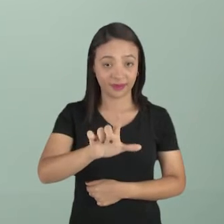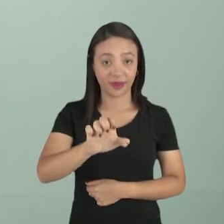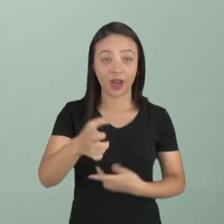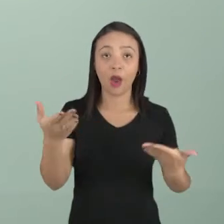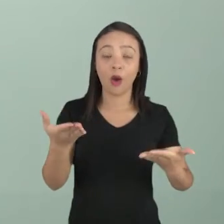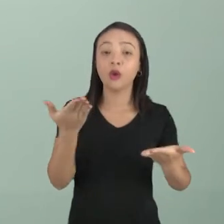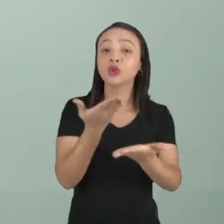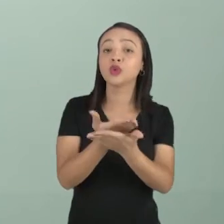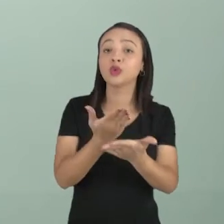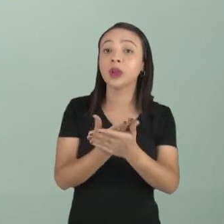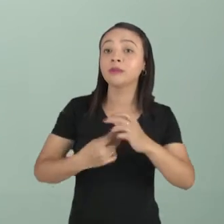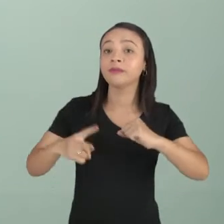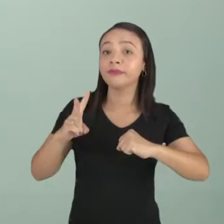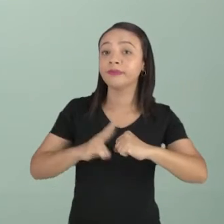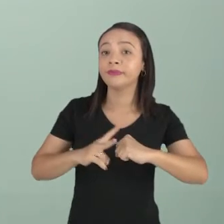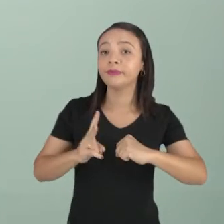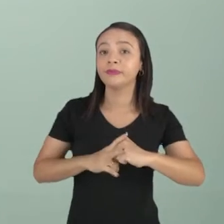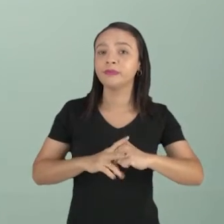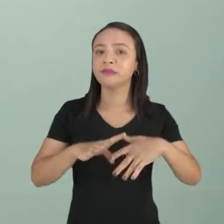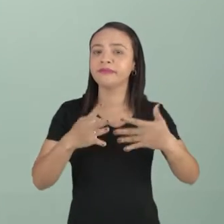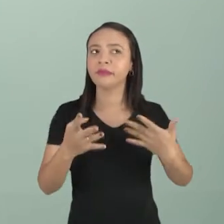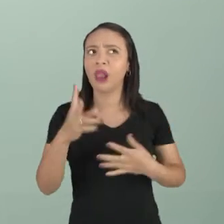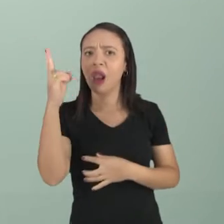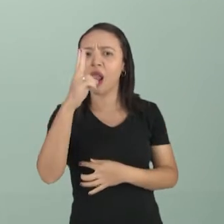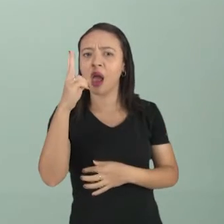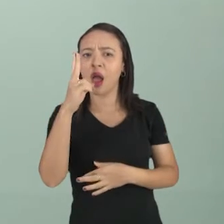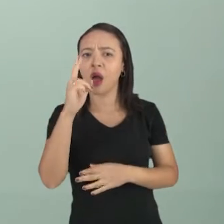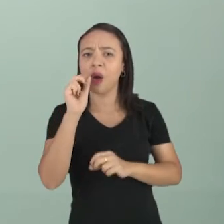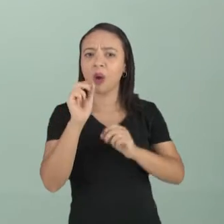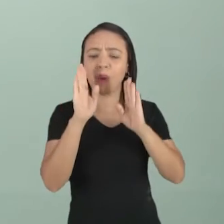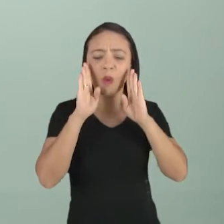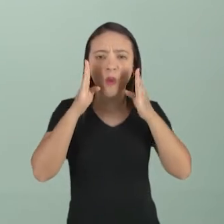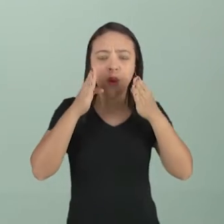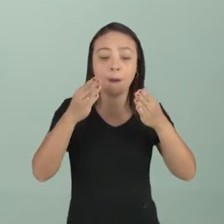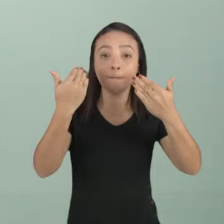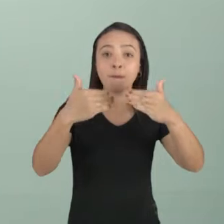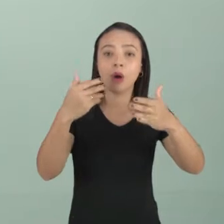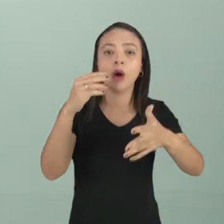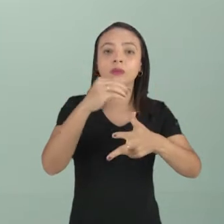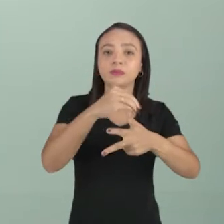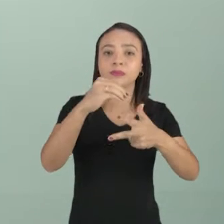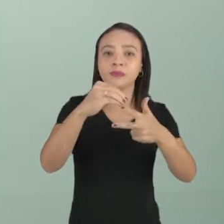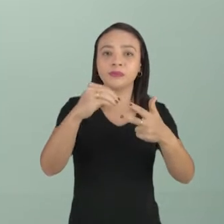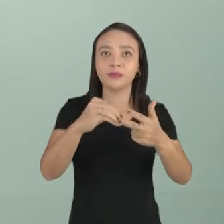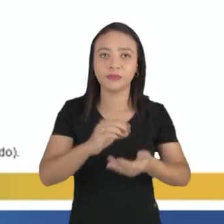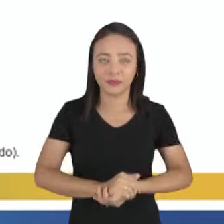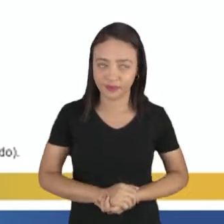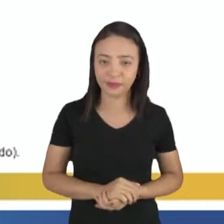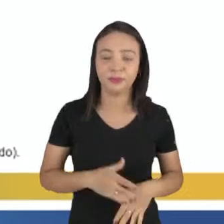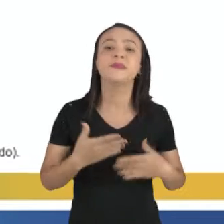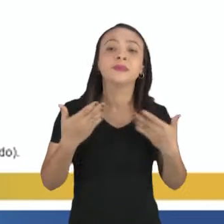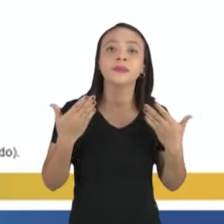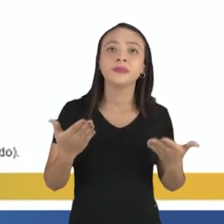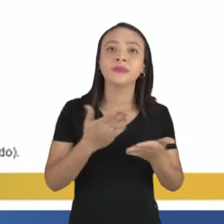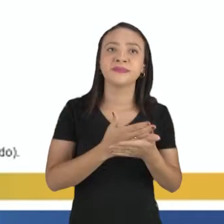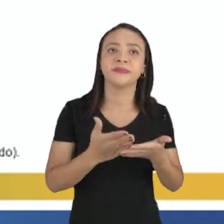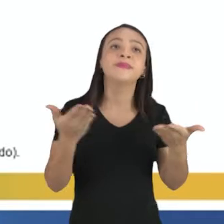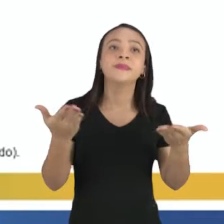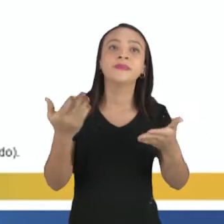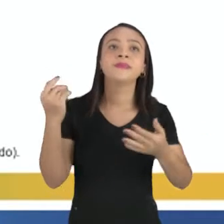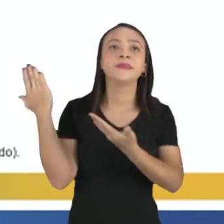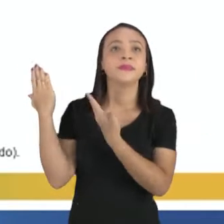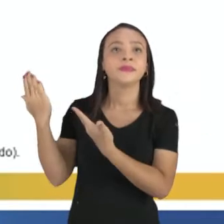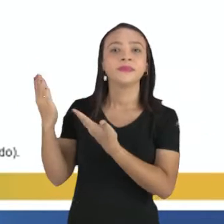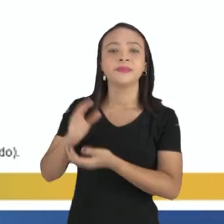hoje é verbos. Agora vamos dar uma olhada no ponto de vista para as provas do Enem. Vamos lá? Vamos começar com essa